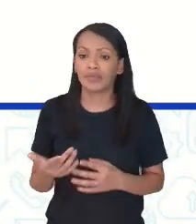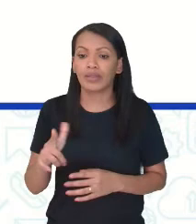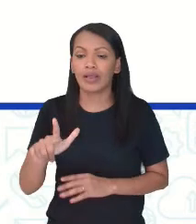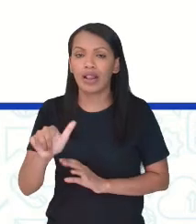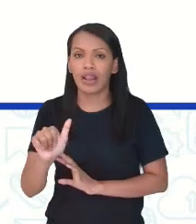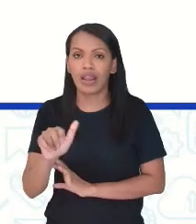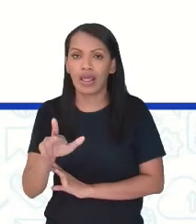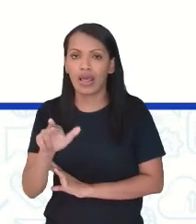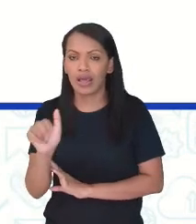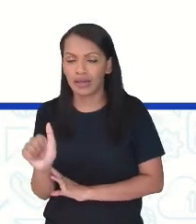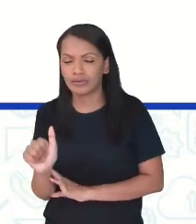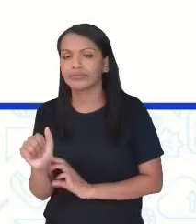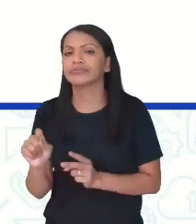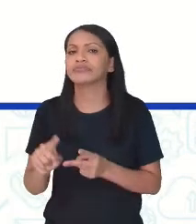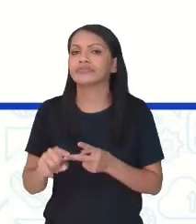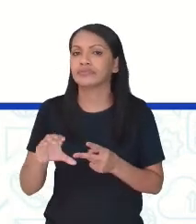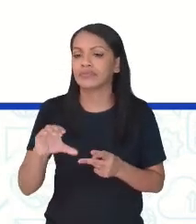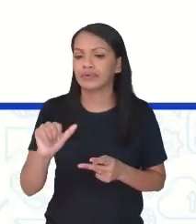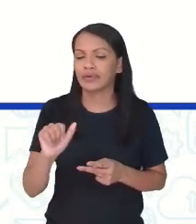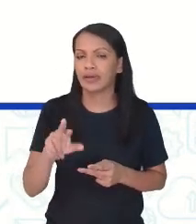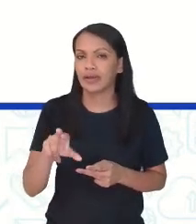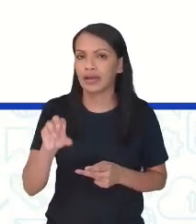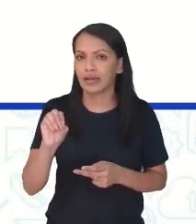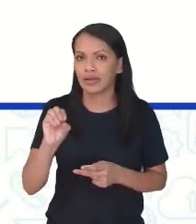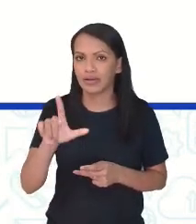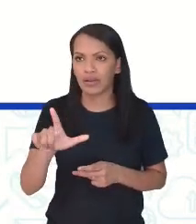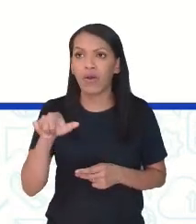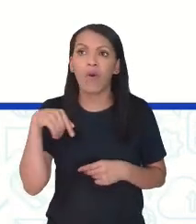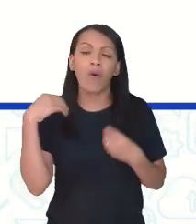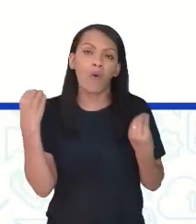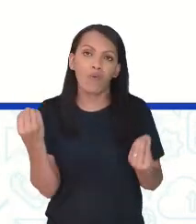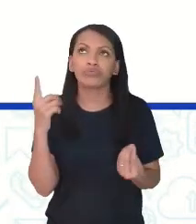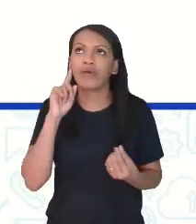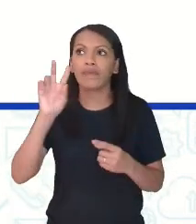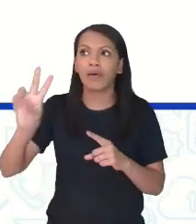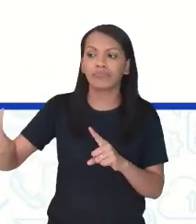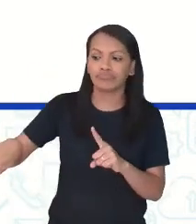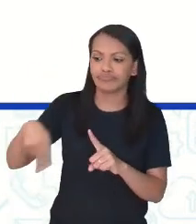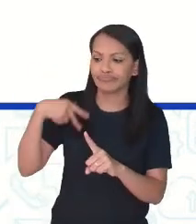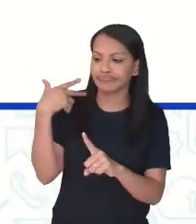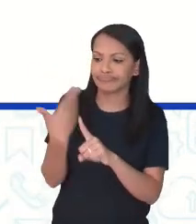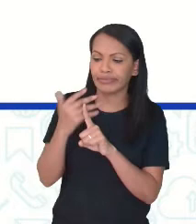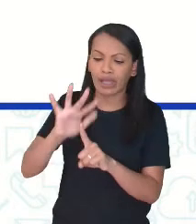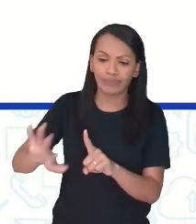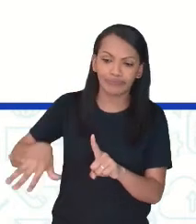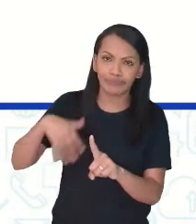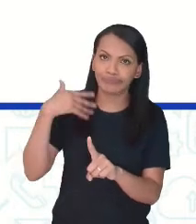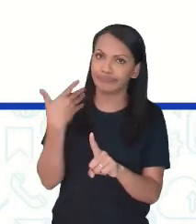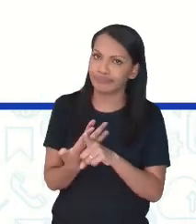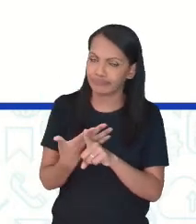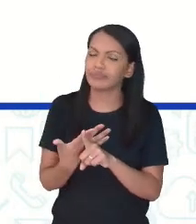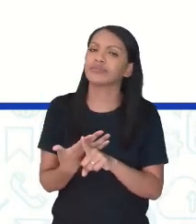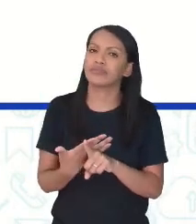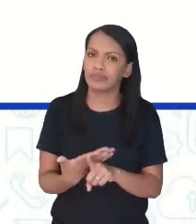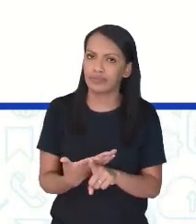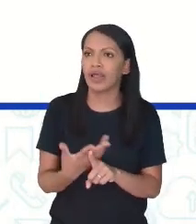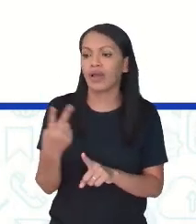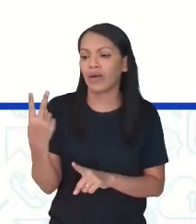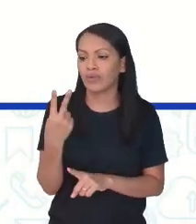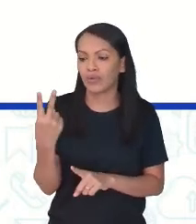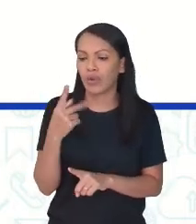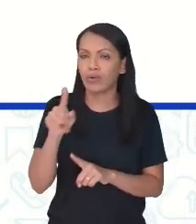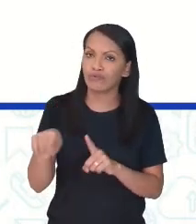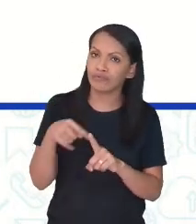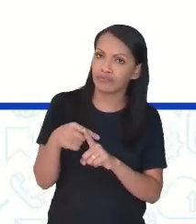assim, ó, que Lara arrecadou o dobro da quantidade de Carol. Então, é vezes 2, certo? Se for o